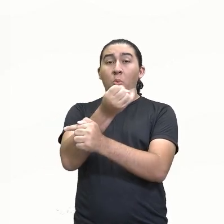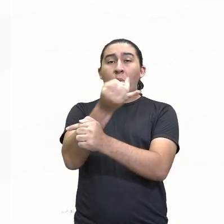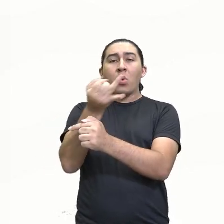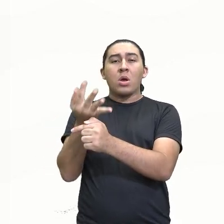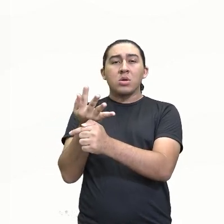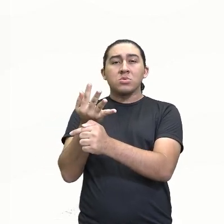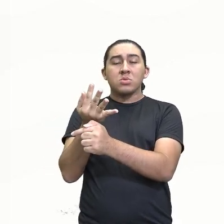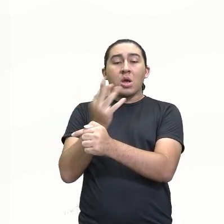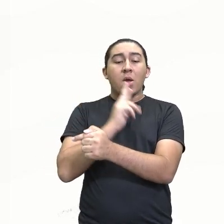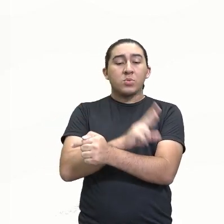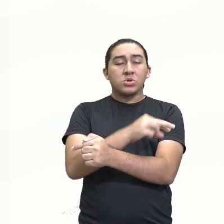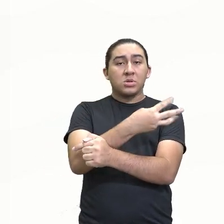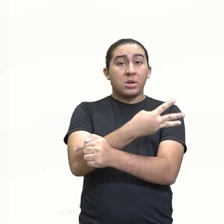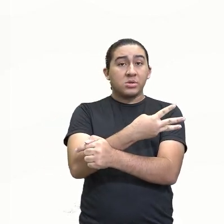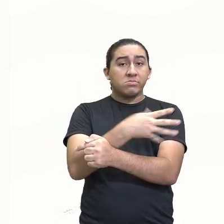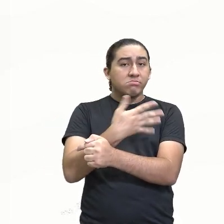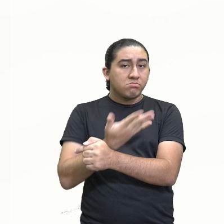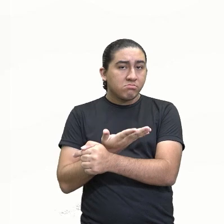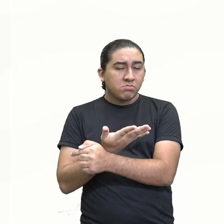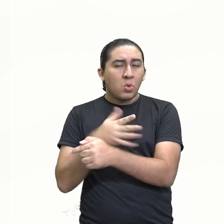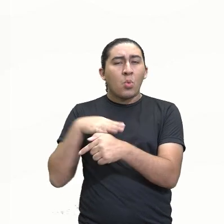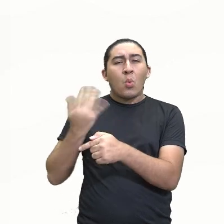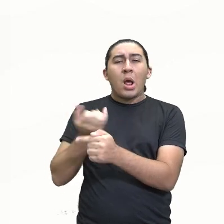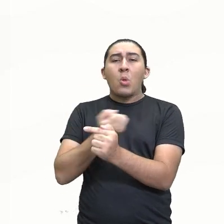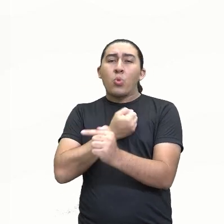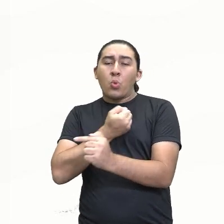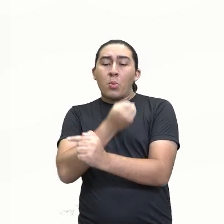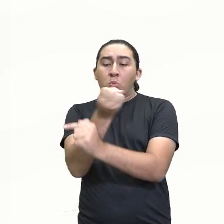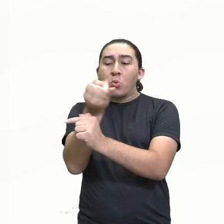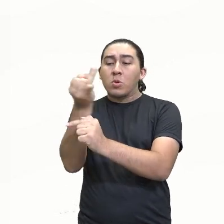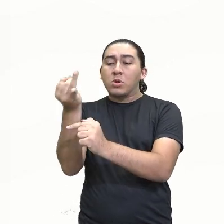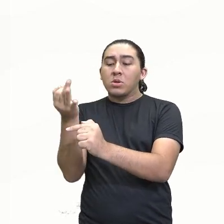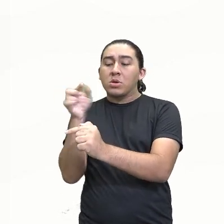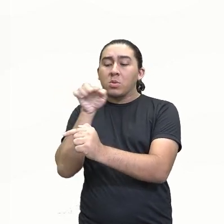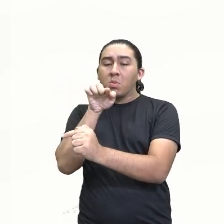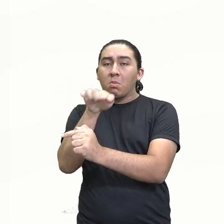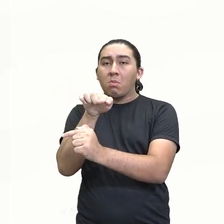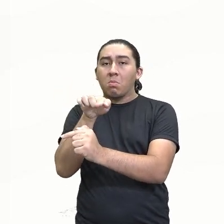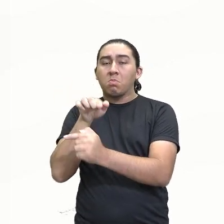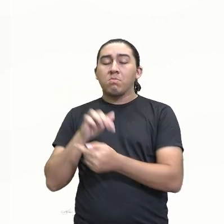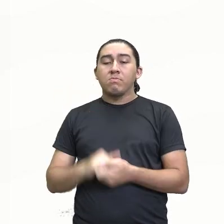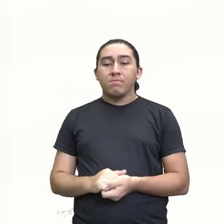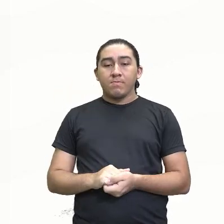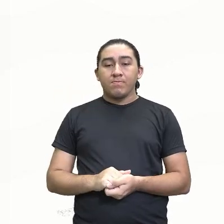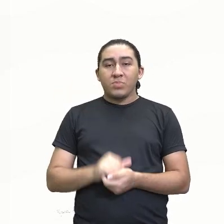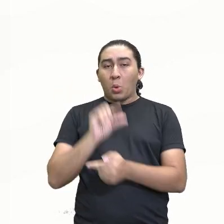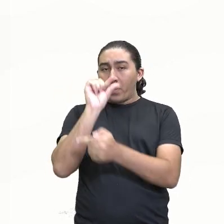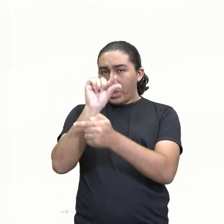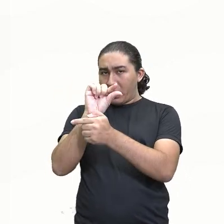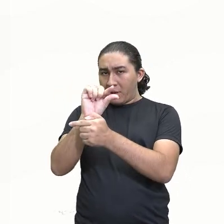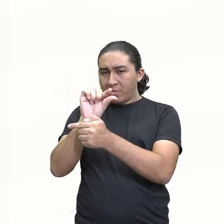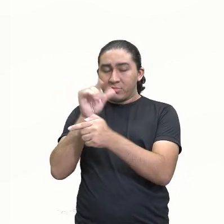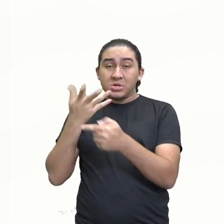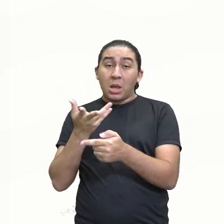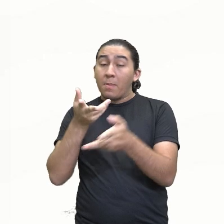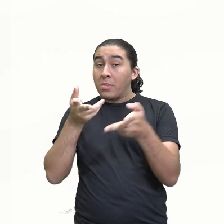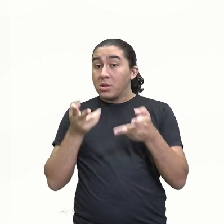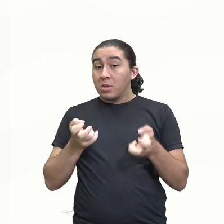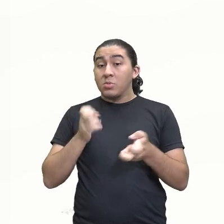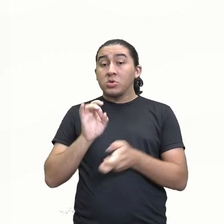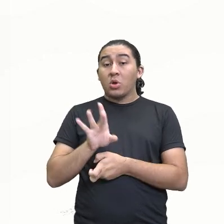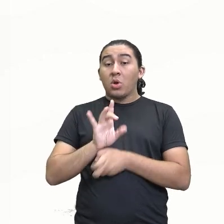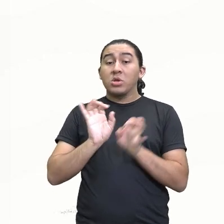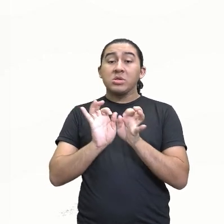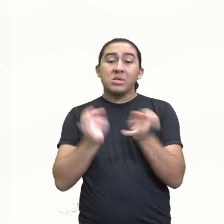igual a 3? Que número que vai ser aqui no expoente? Ora, você observa aqui que foi